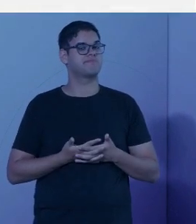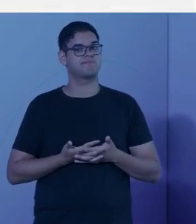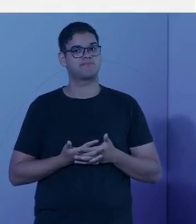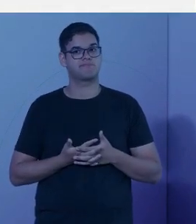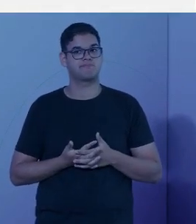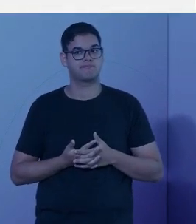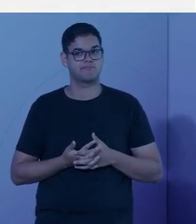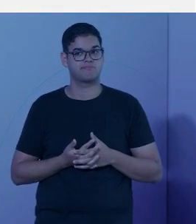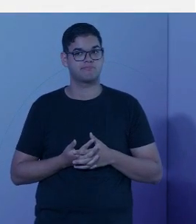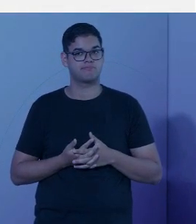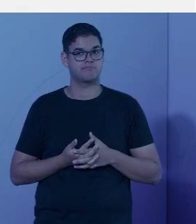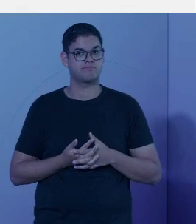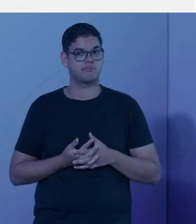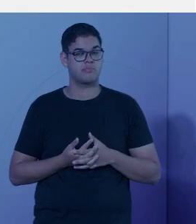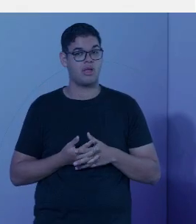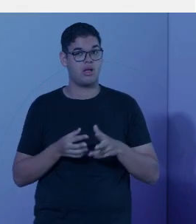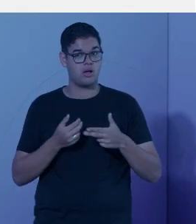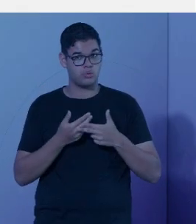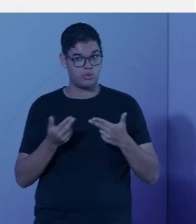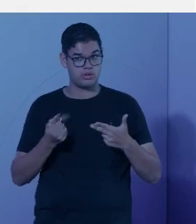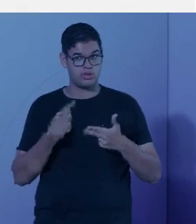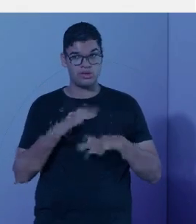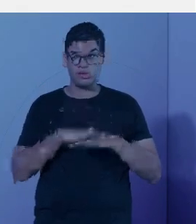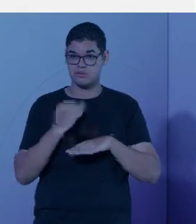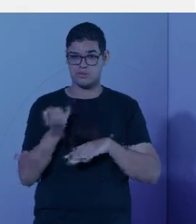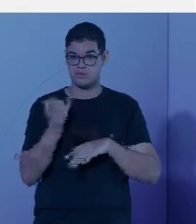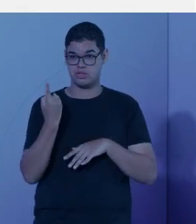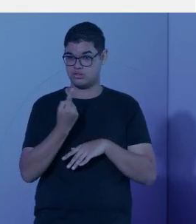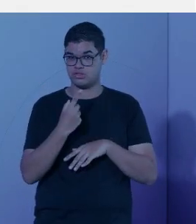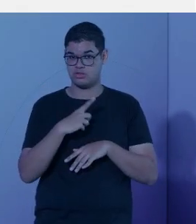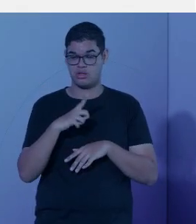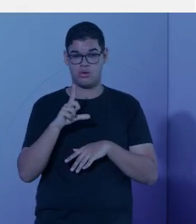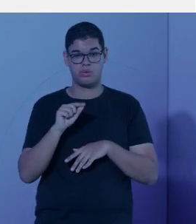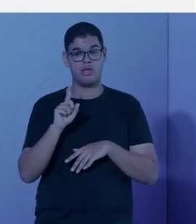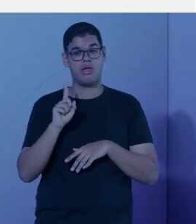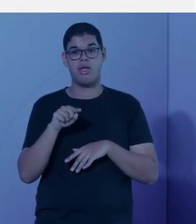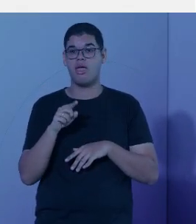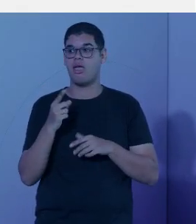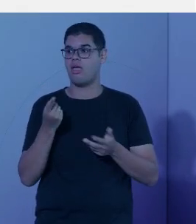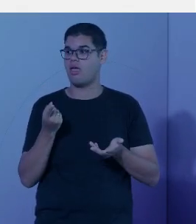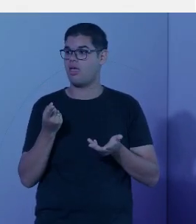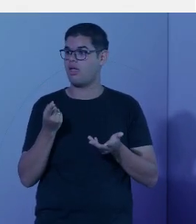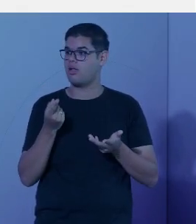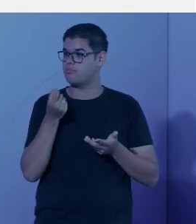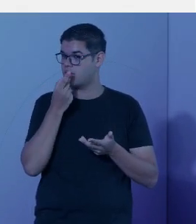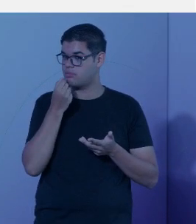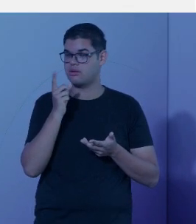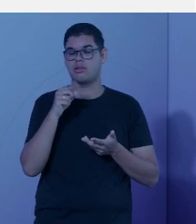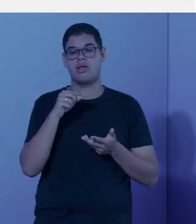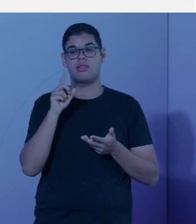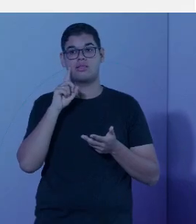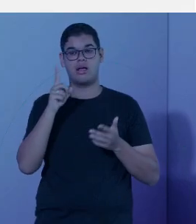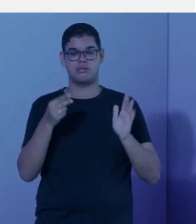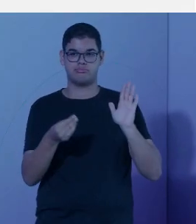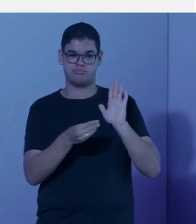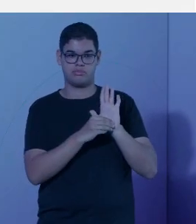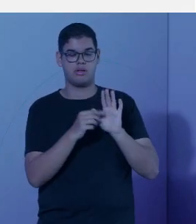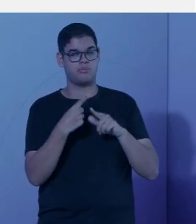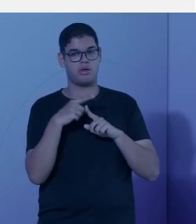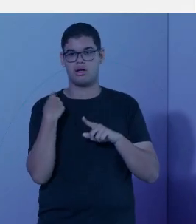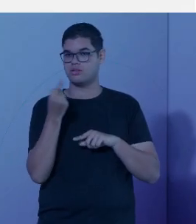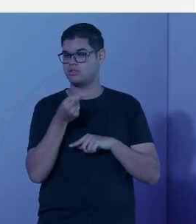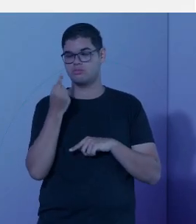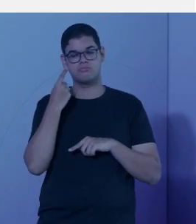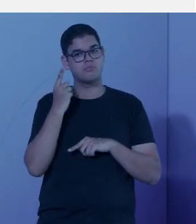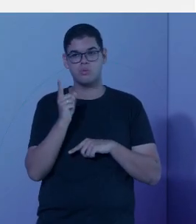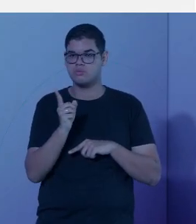o gargalo mais importante que a gente tem são os medicamentos que estão com os dados somente da portaria de incorporação, porque a gente não sabe exatamente onde ele